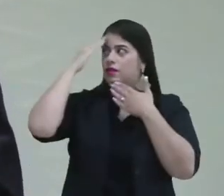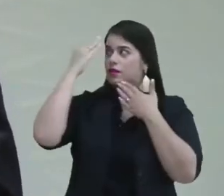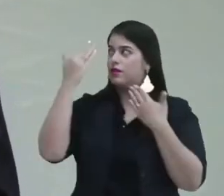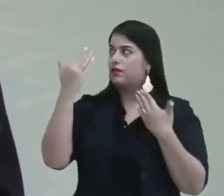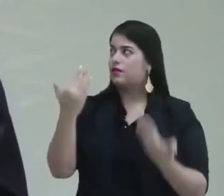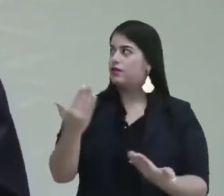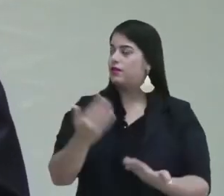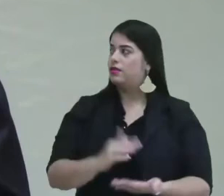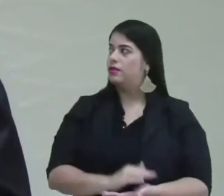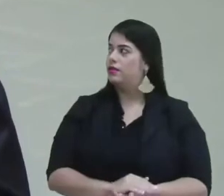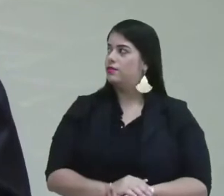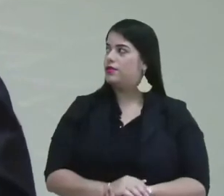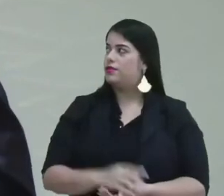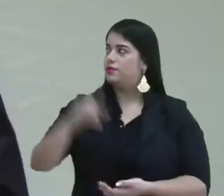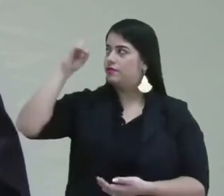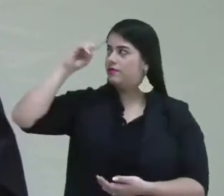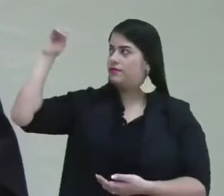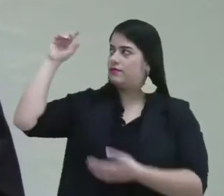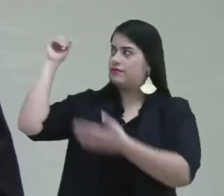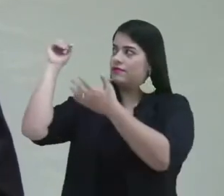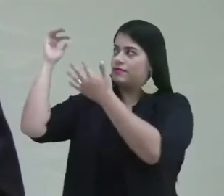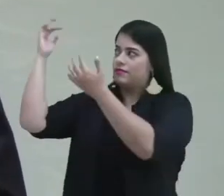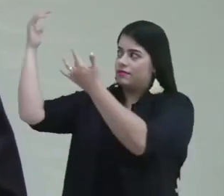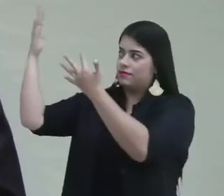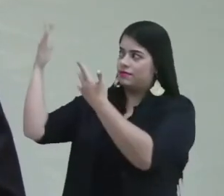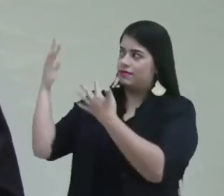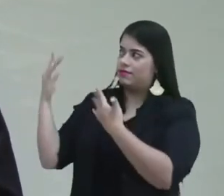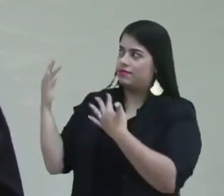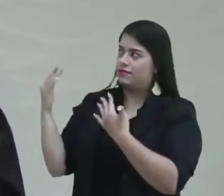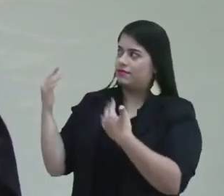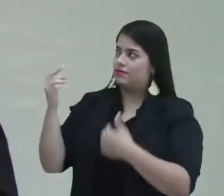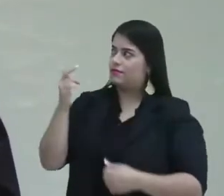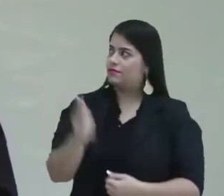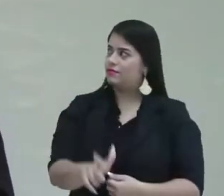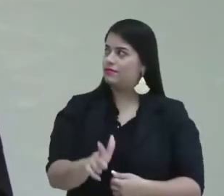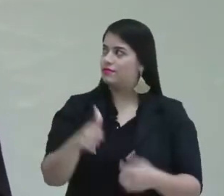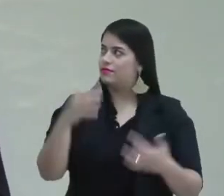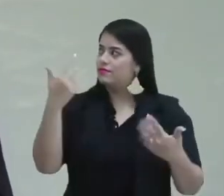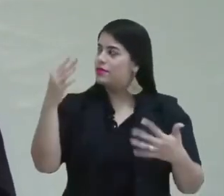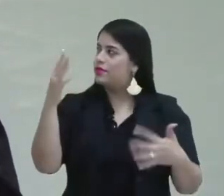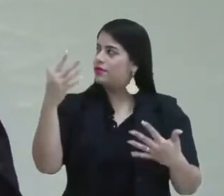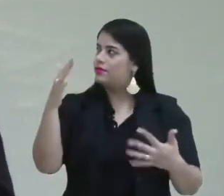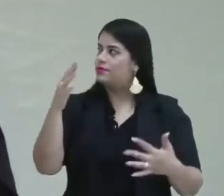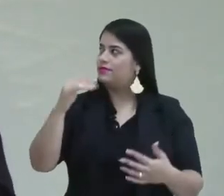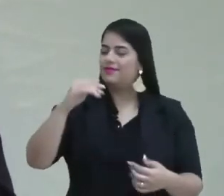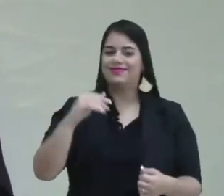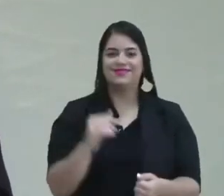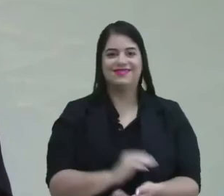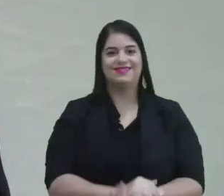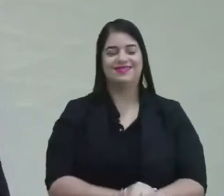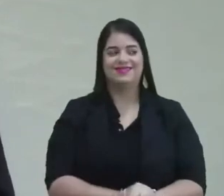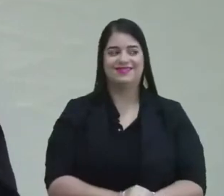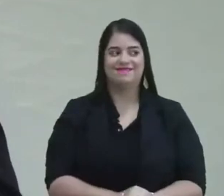Deus possa estar nos abençoando. E mais uma vez, Juliano, parabéns